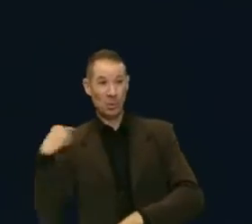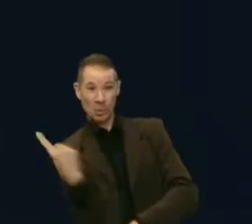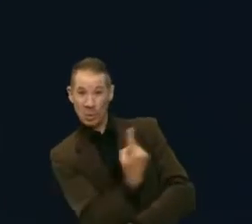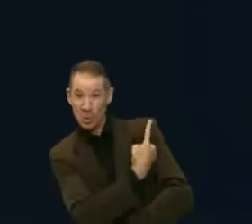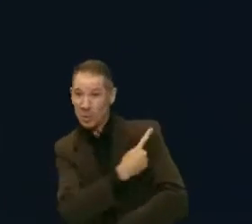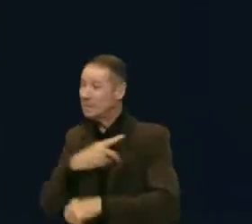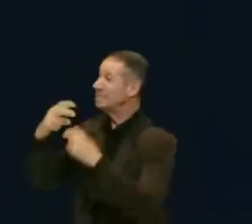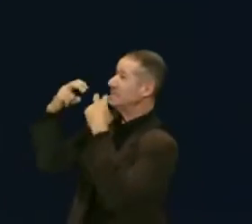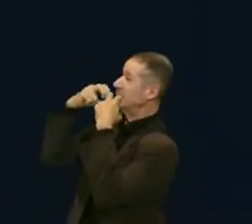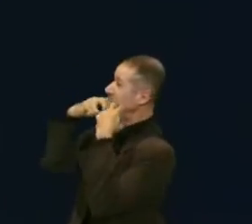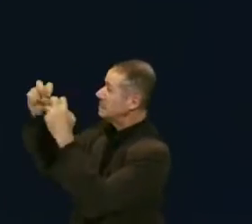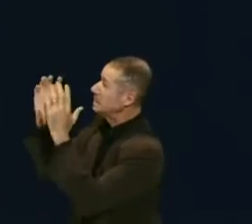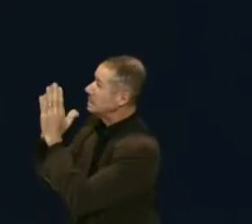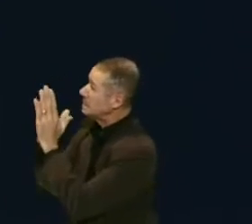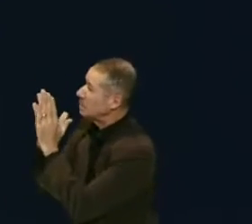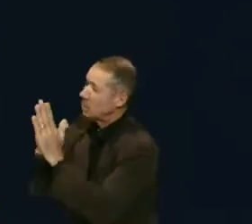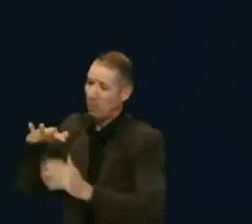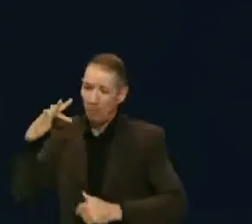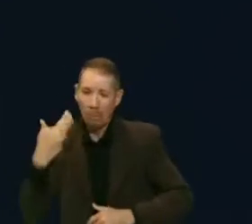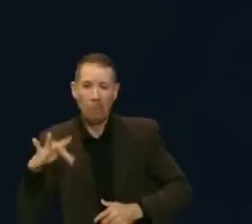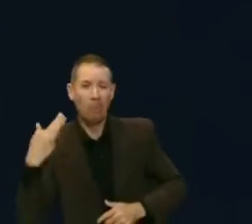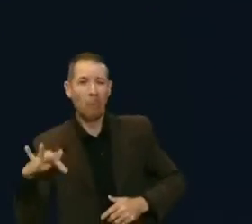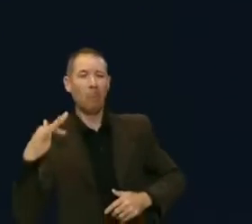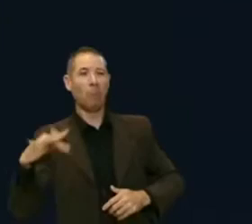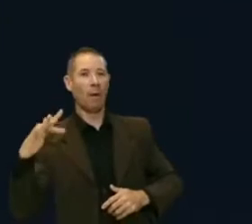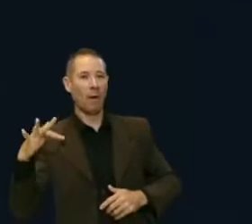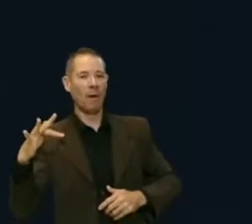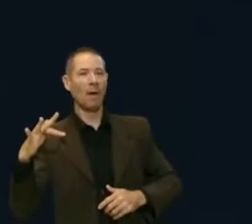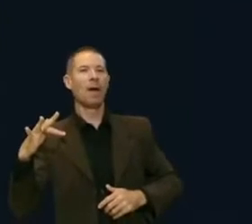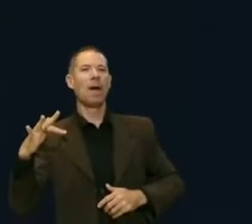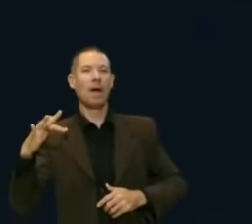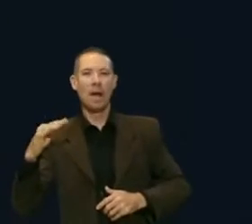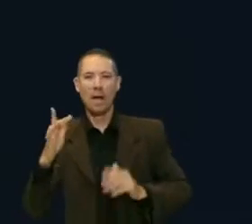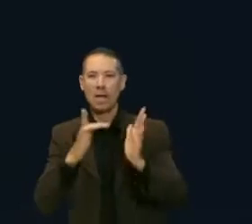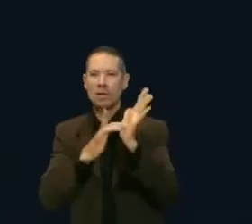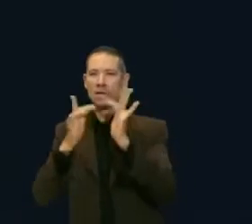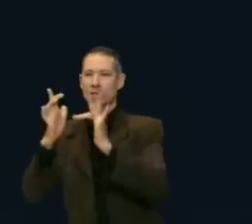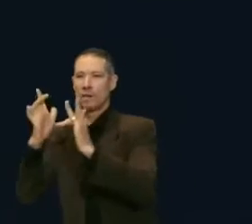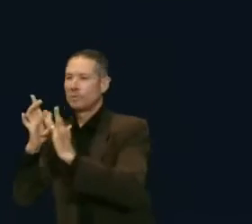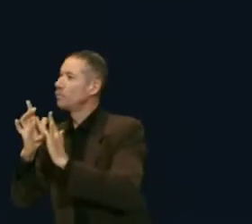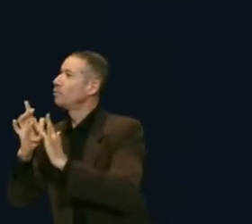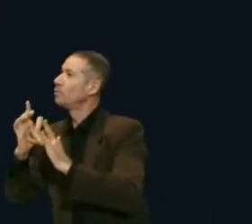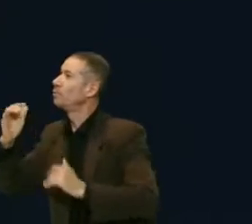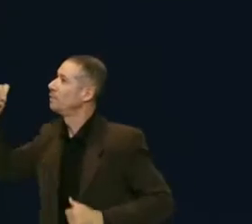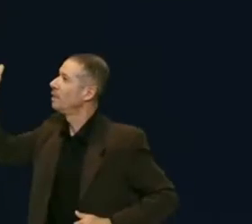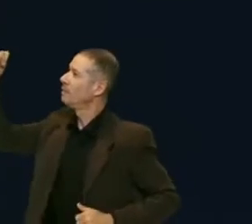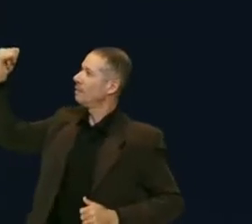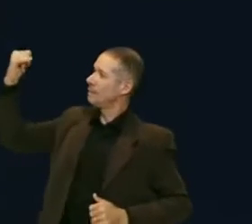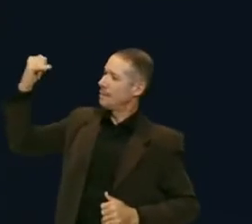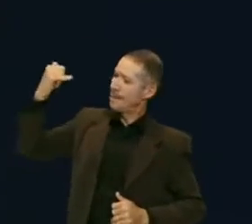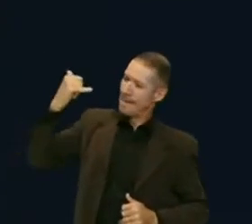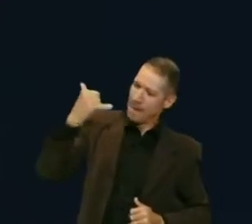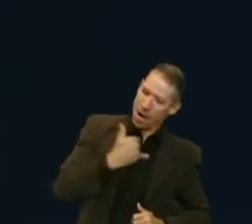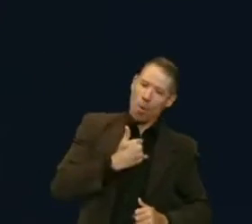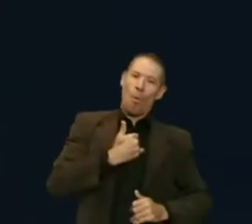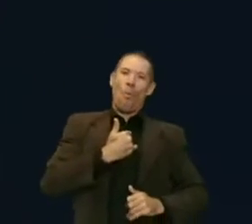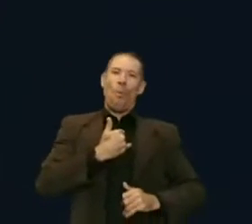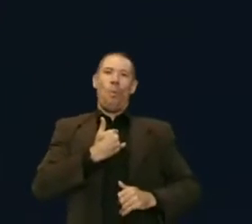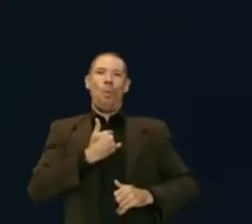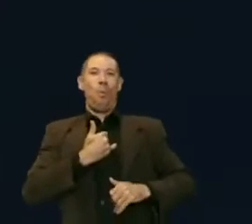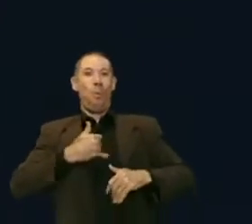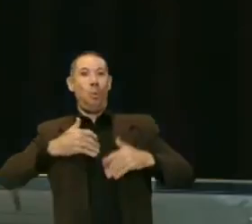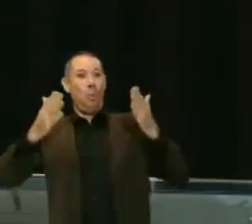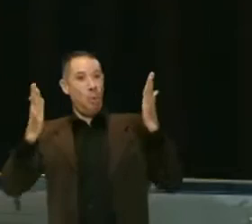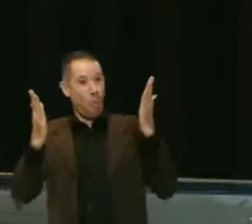clamamos, quando está doendo, o itinerário de Jesus encontra o nosso. E eu creio que